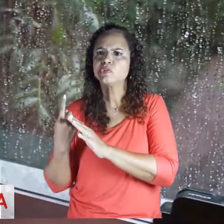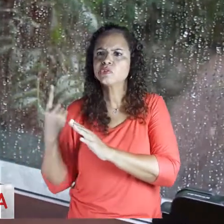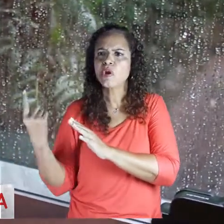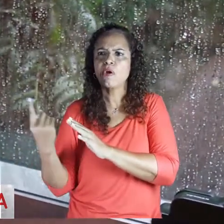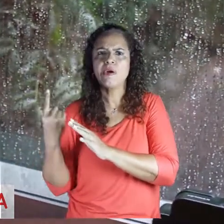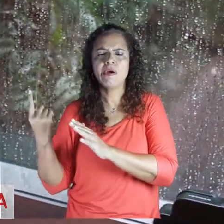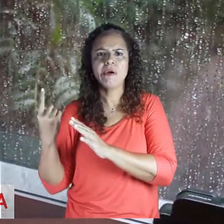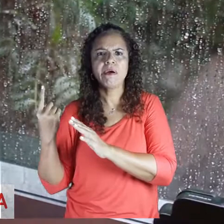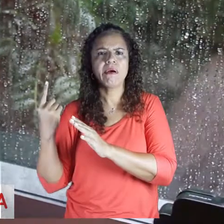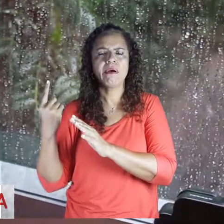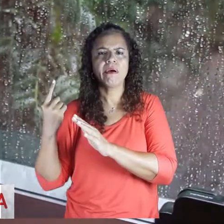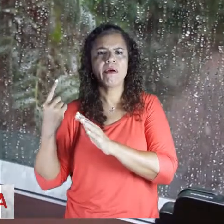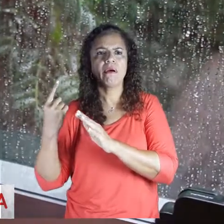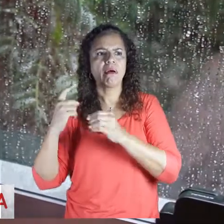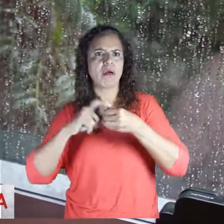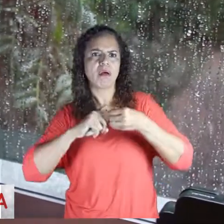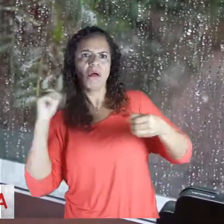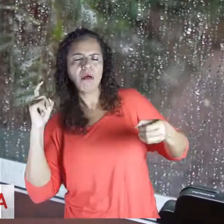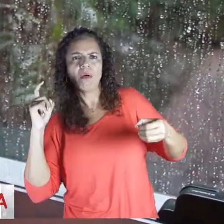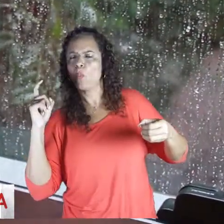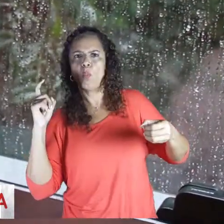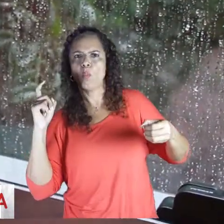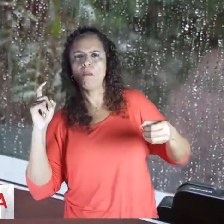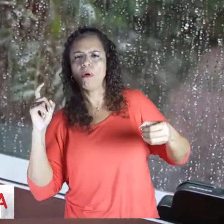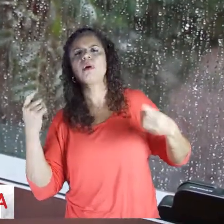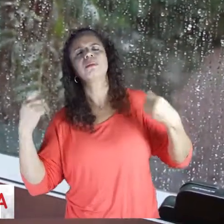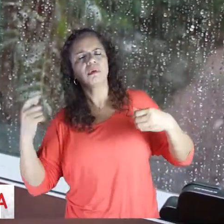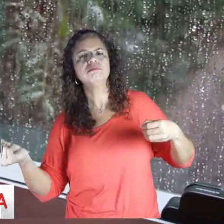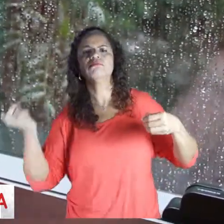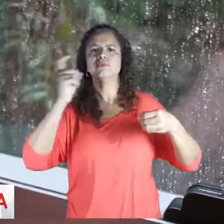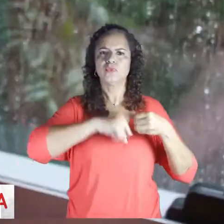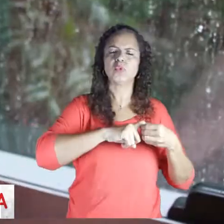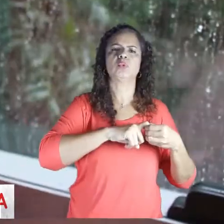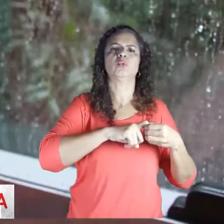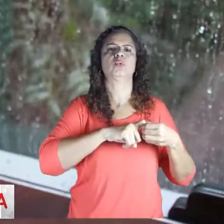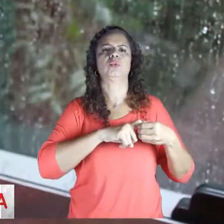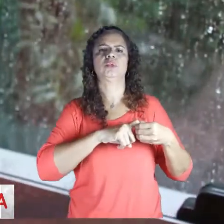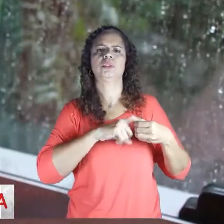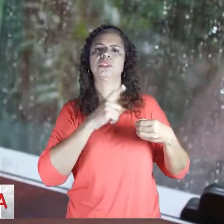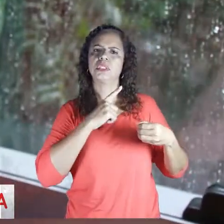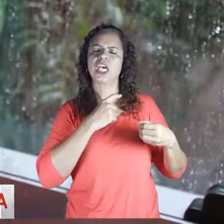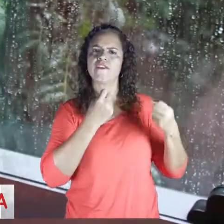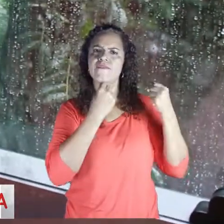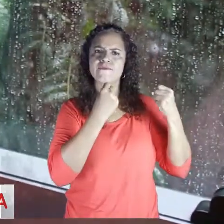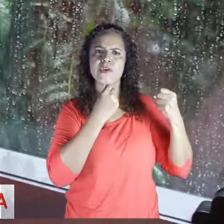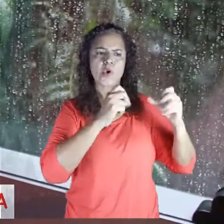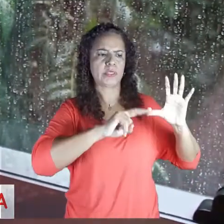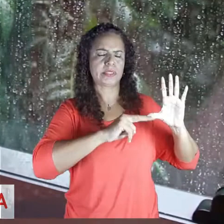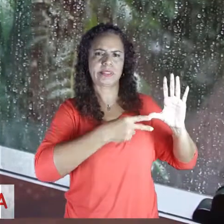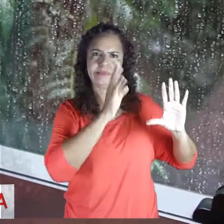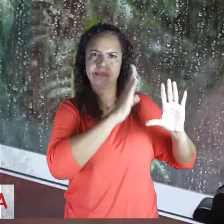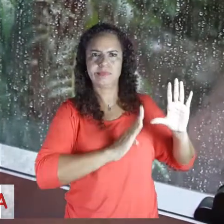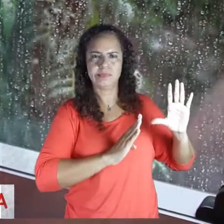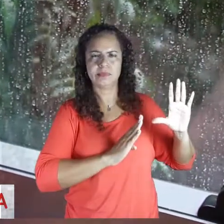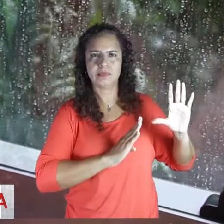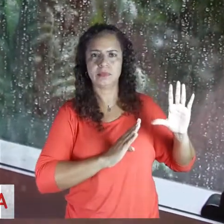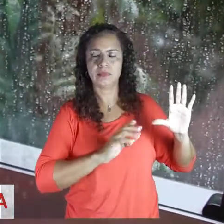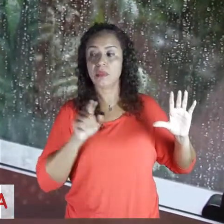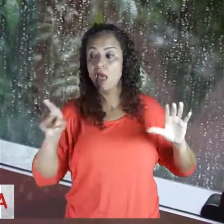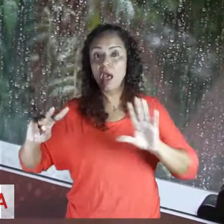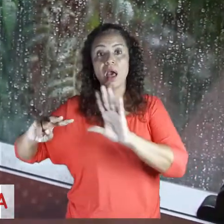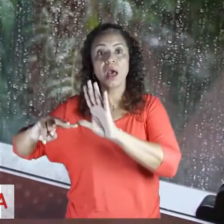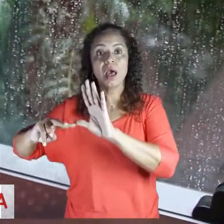lutas maiores ela está encorporada fazer parte né nesses editado e da força de Sorocaba